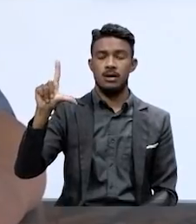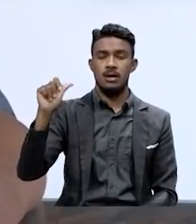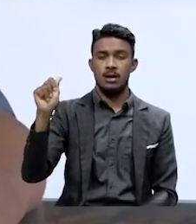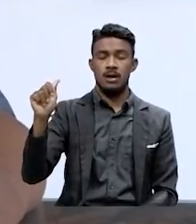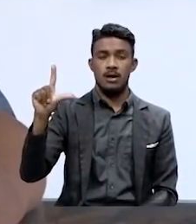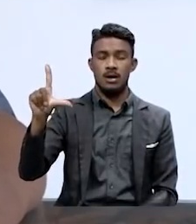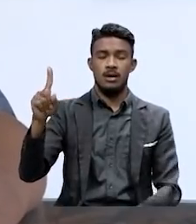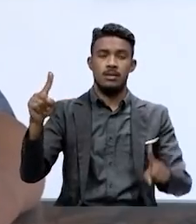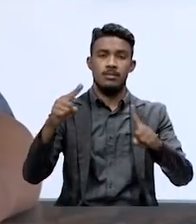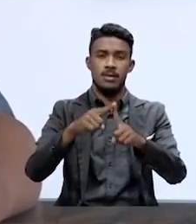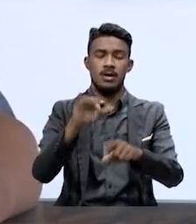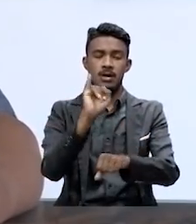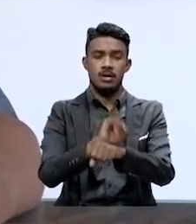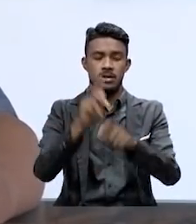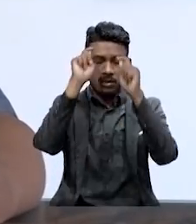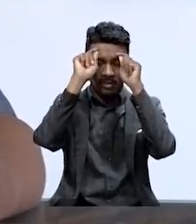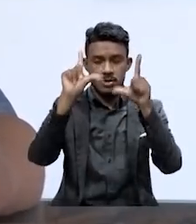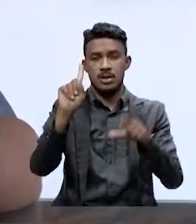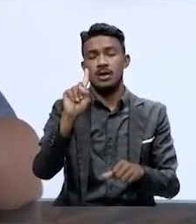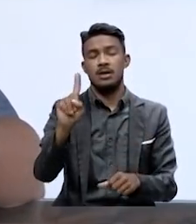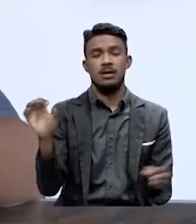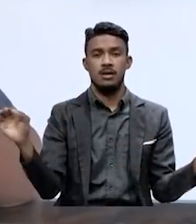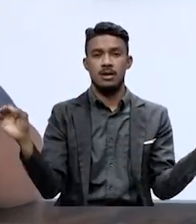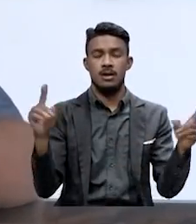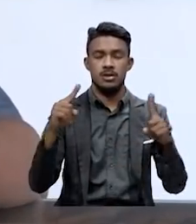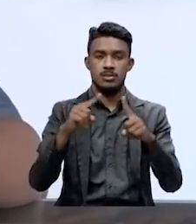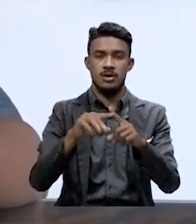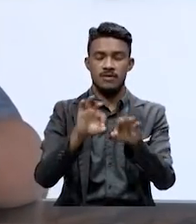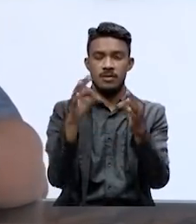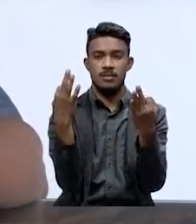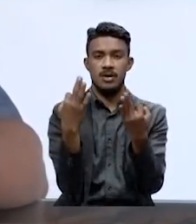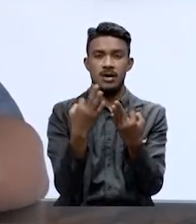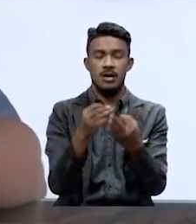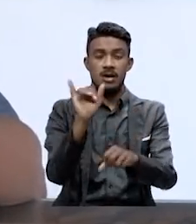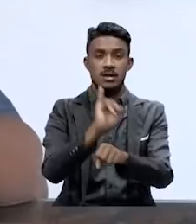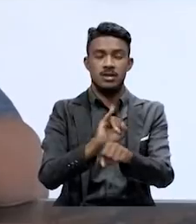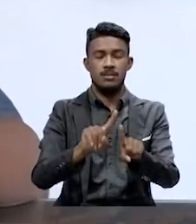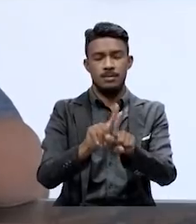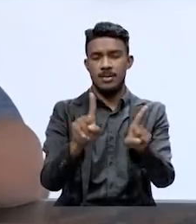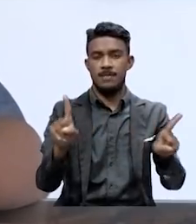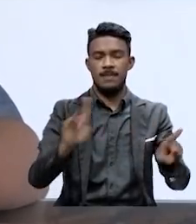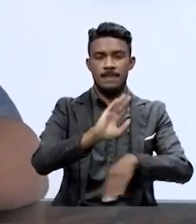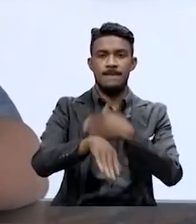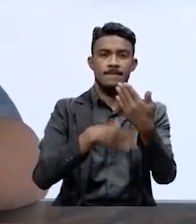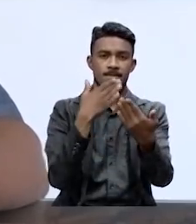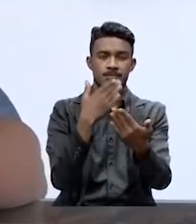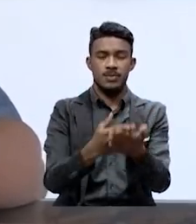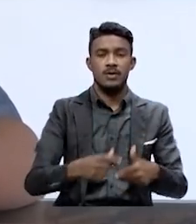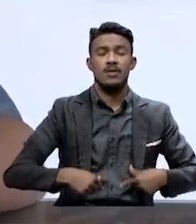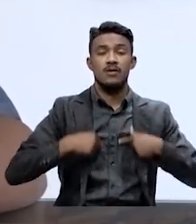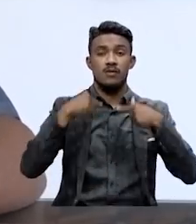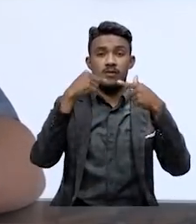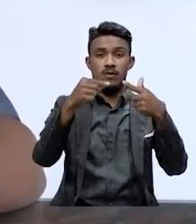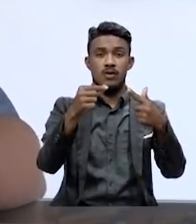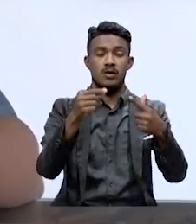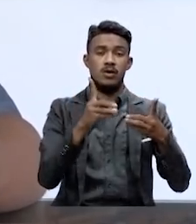Timor Leste nia ana idanel las ba família salesiana de bebida né prêmio